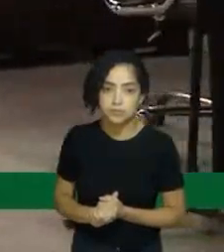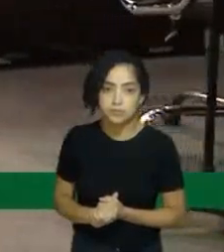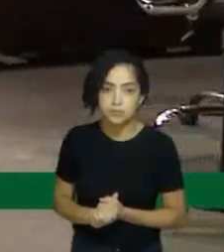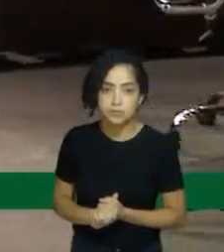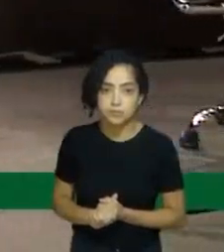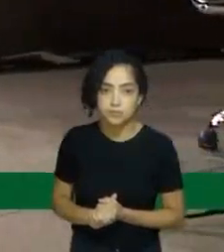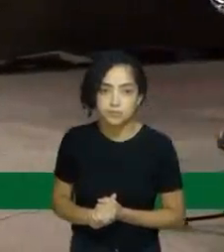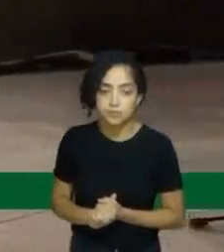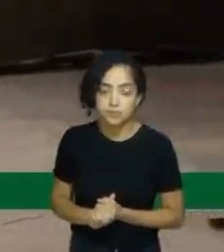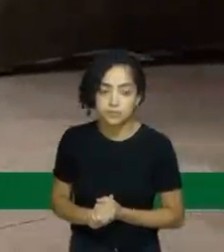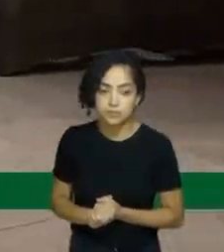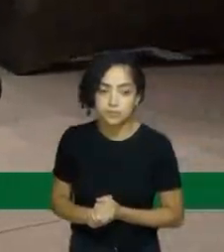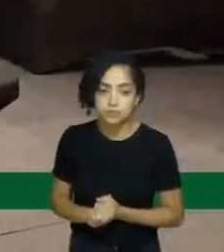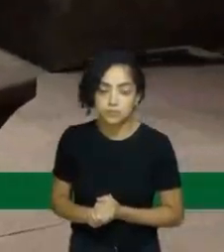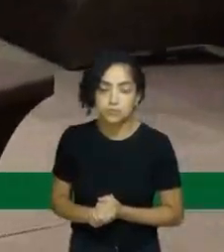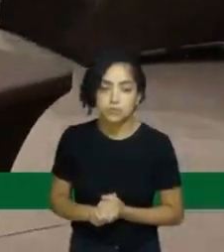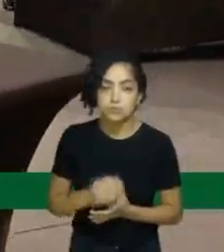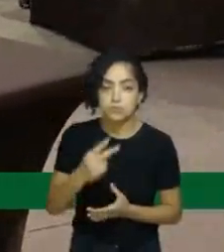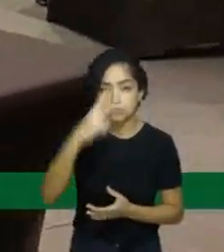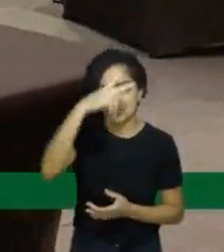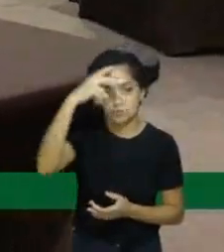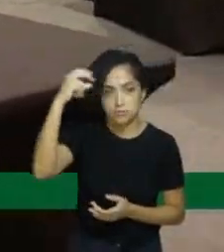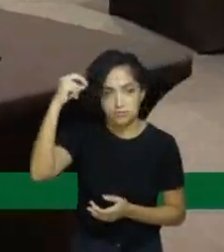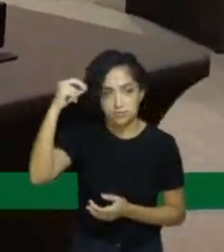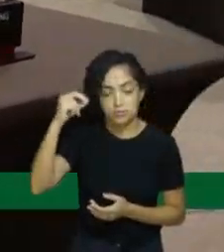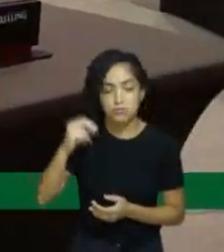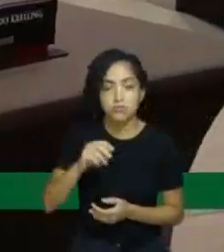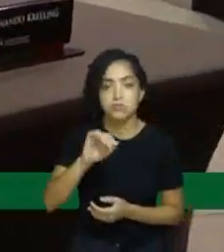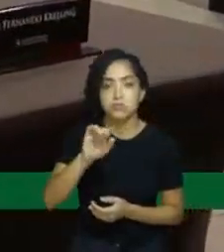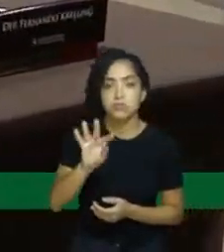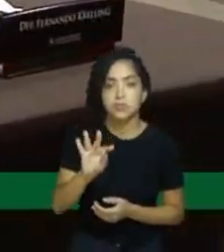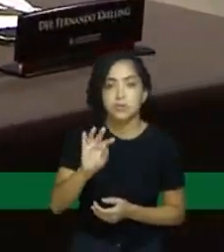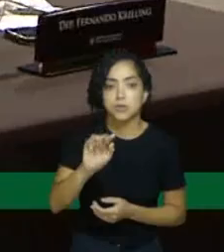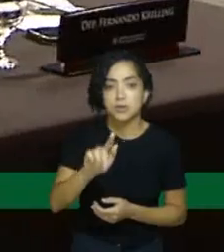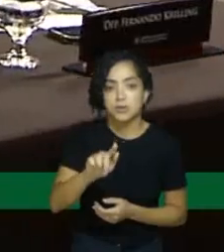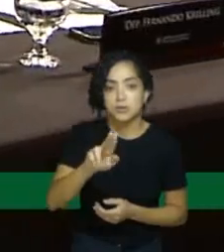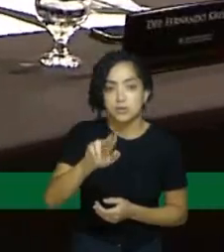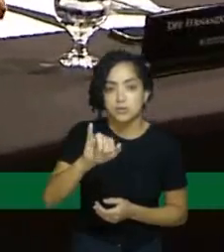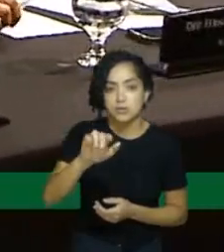soar vice-prefeito do município de Timbó Guilherme